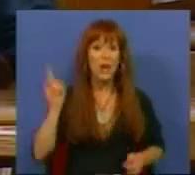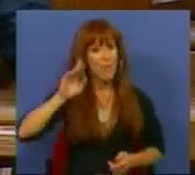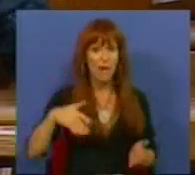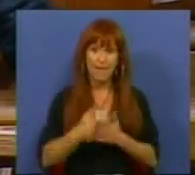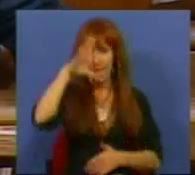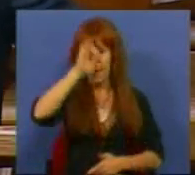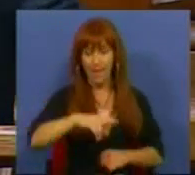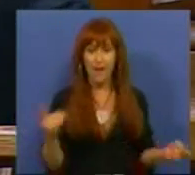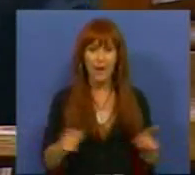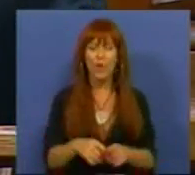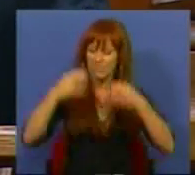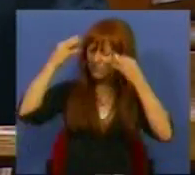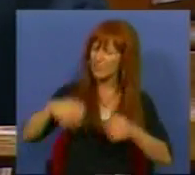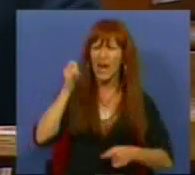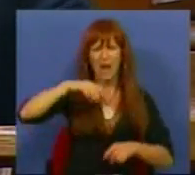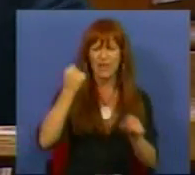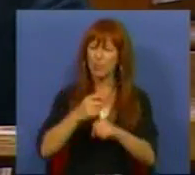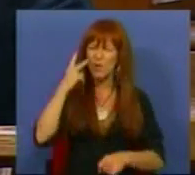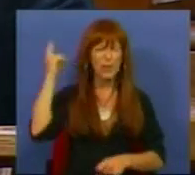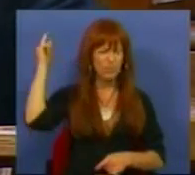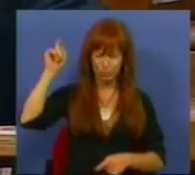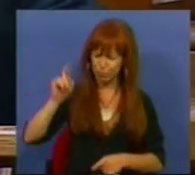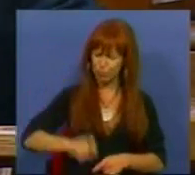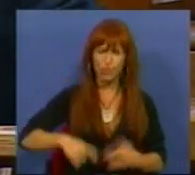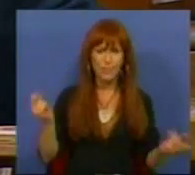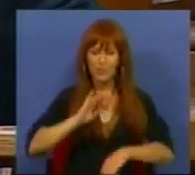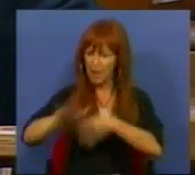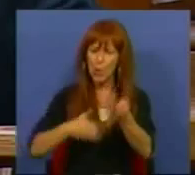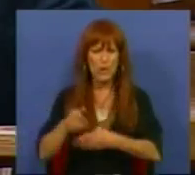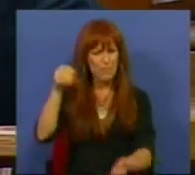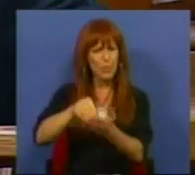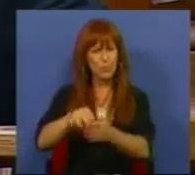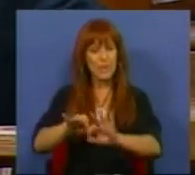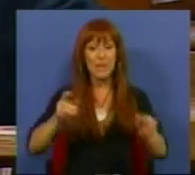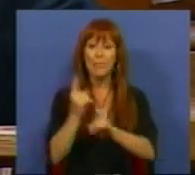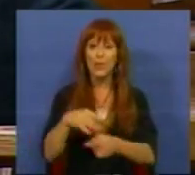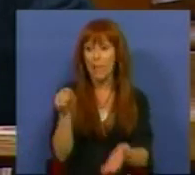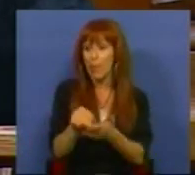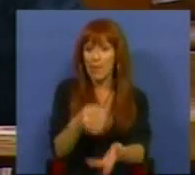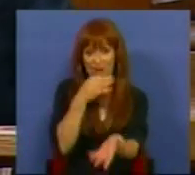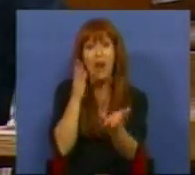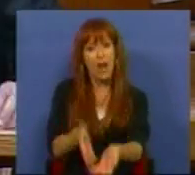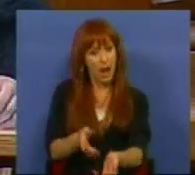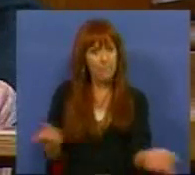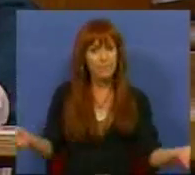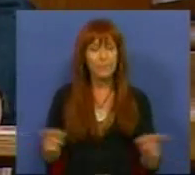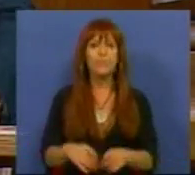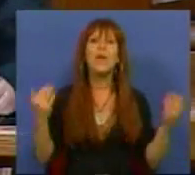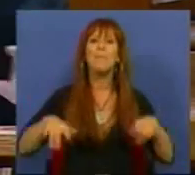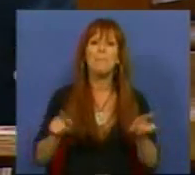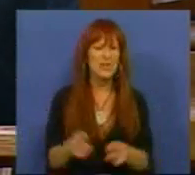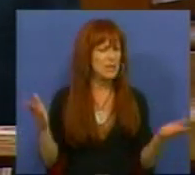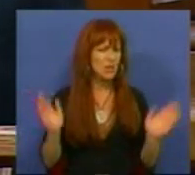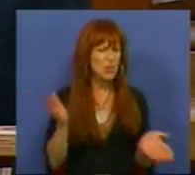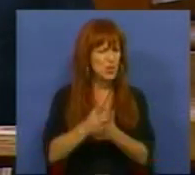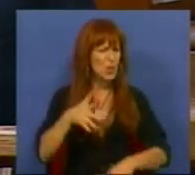este Governo a dignidade de quem trabalhou a vida inteira e continua na pobreza, porque é de pobres que estamos a falar. Mas isso não